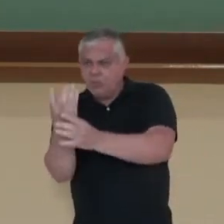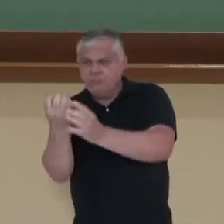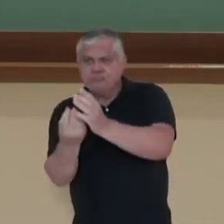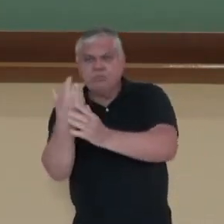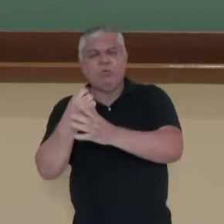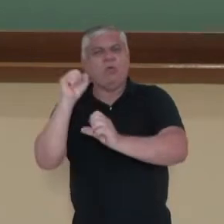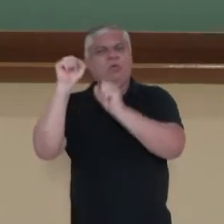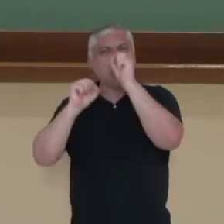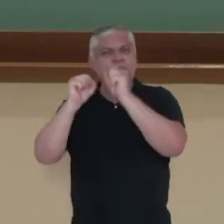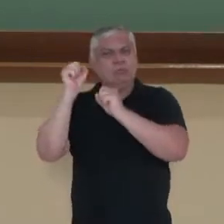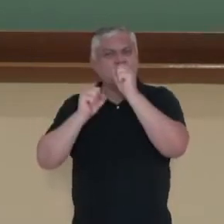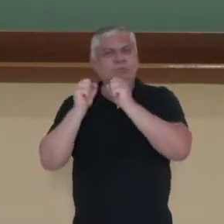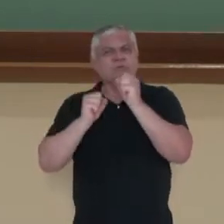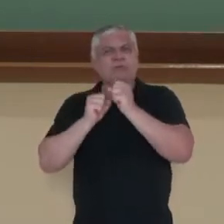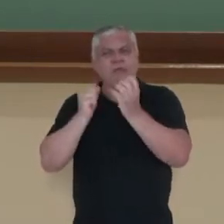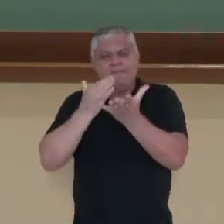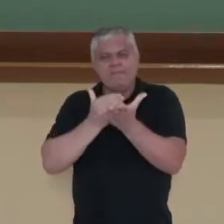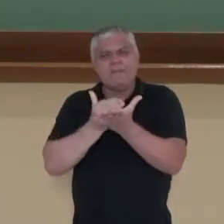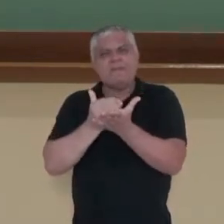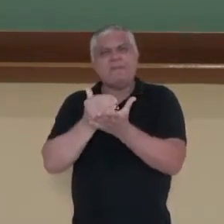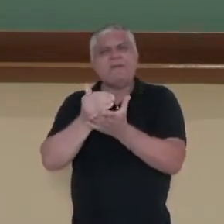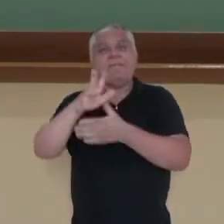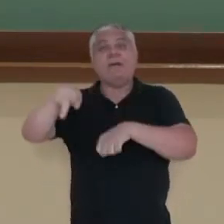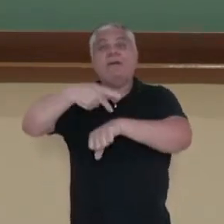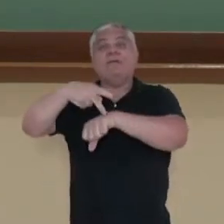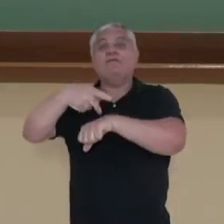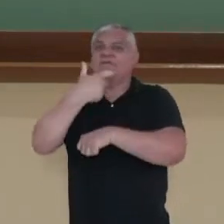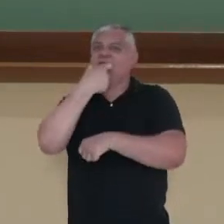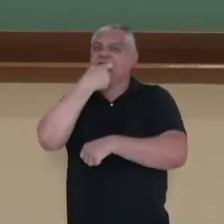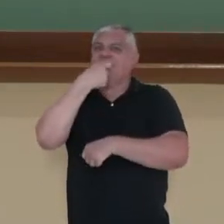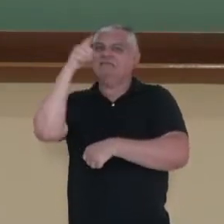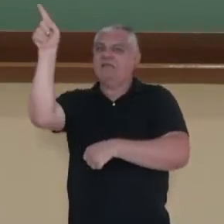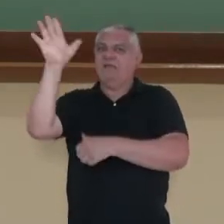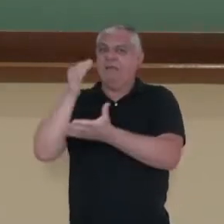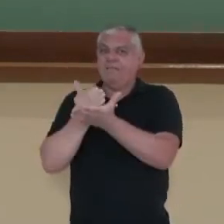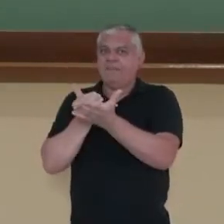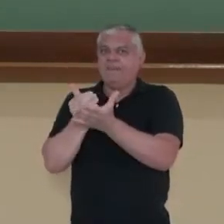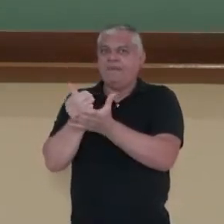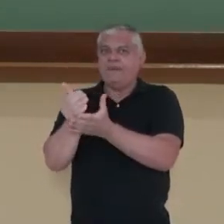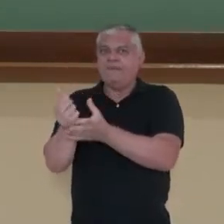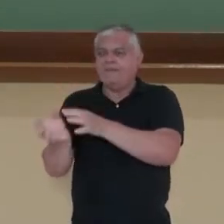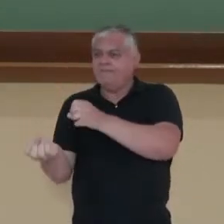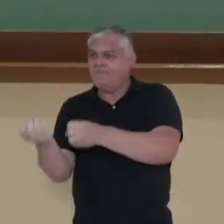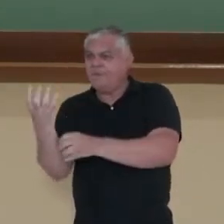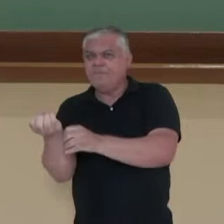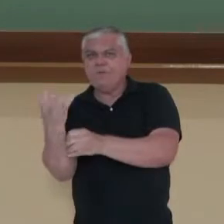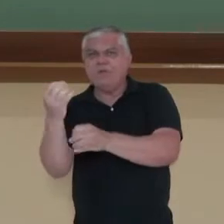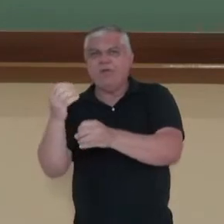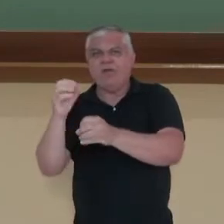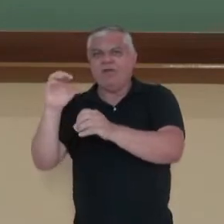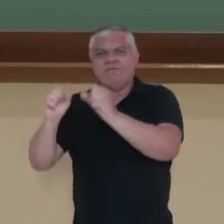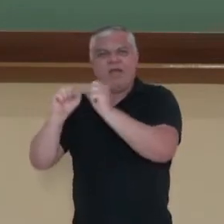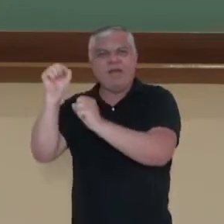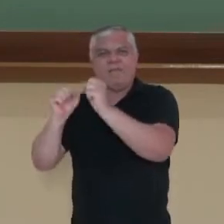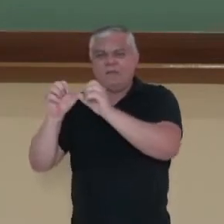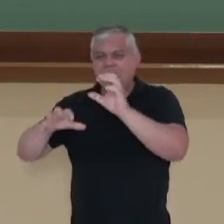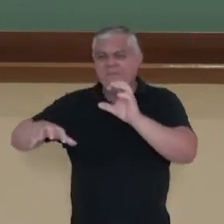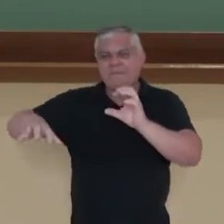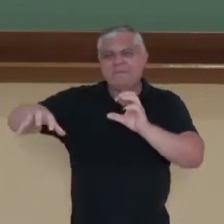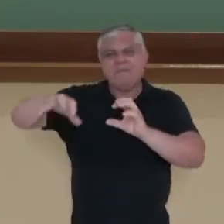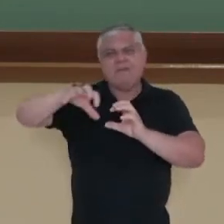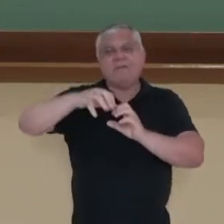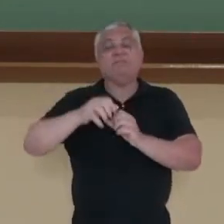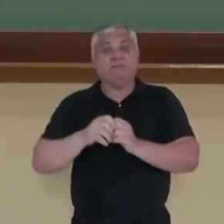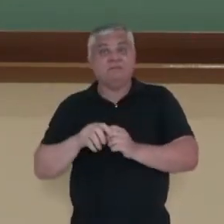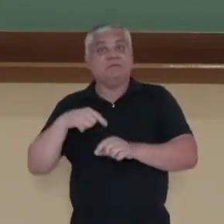sabe, inicia na Inglaterra. Isso vai alterar as relações de poder e as relações de trabalho, né? Criando uma